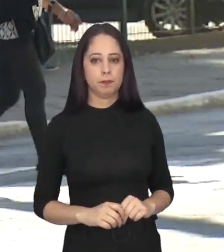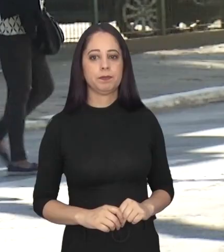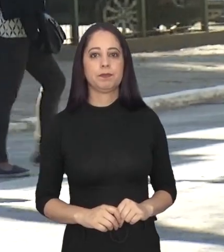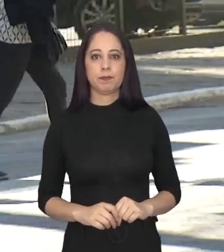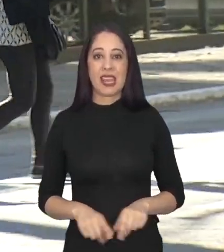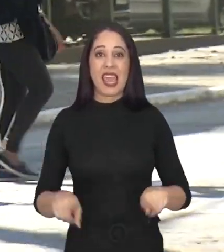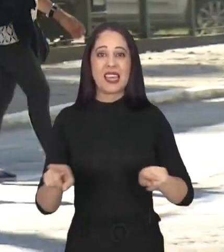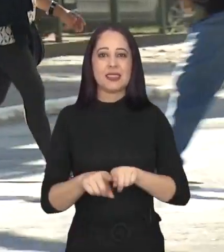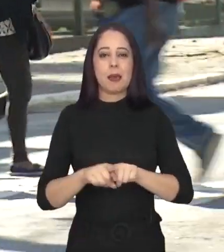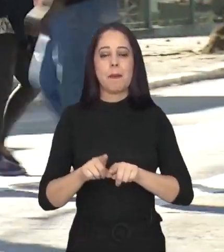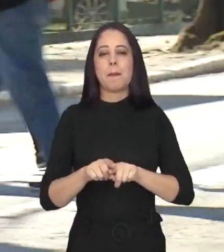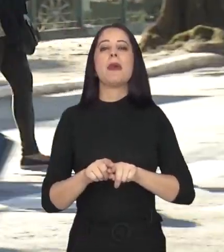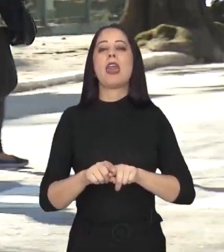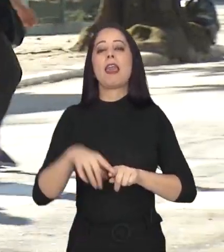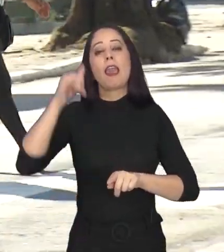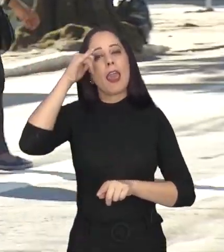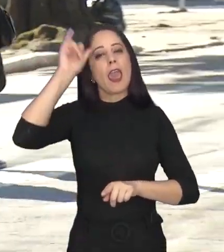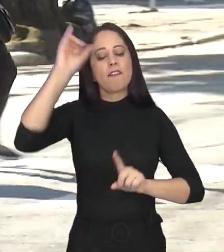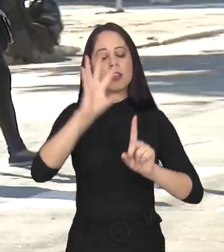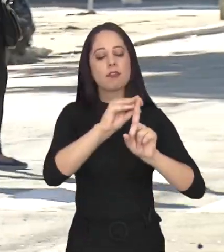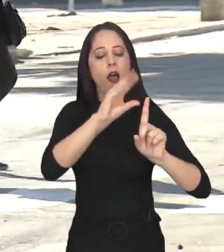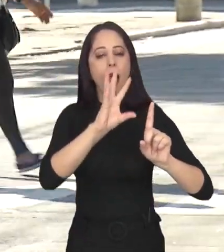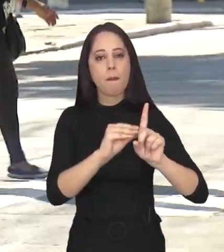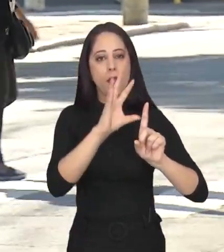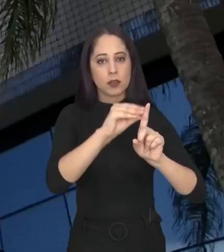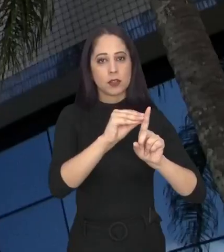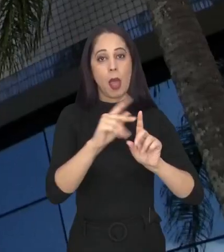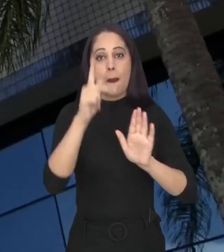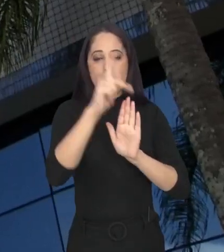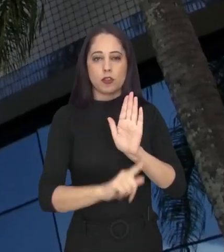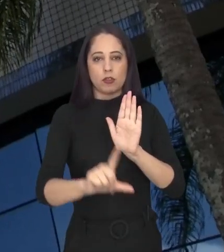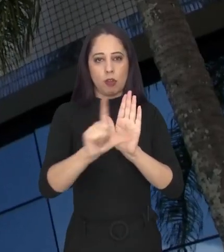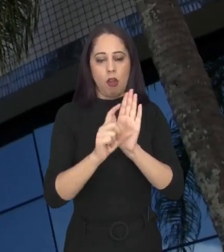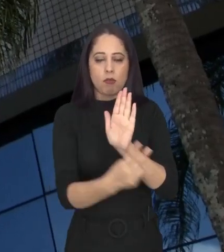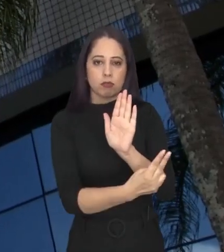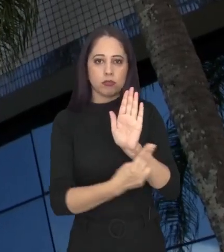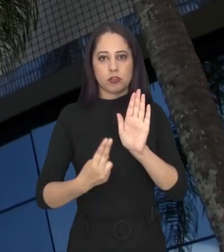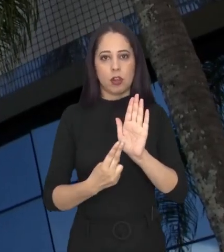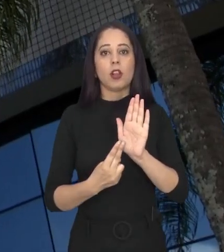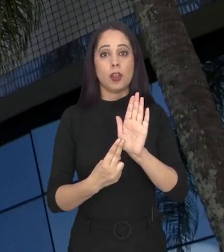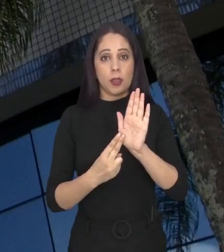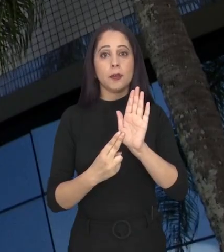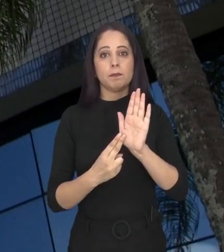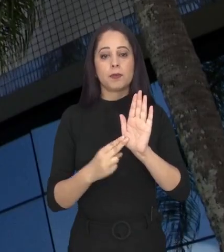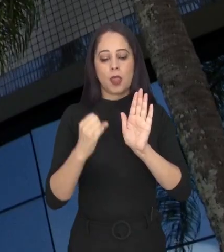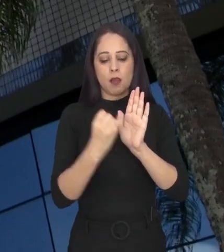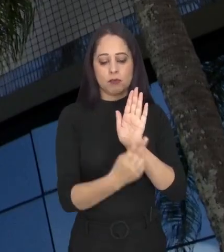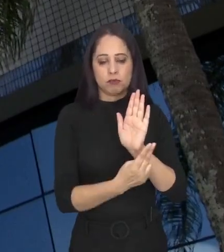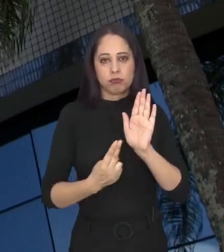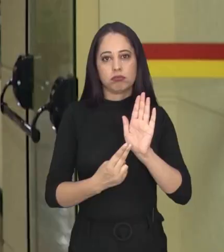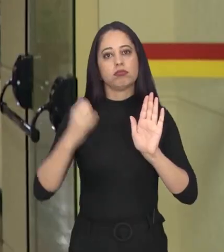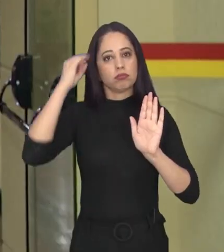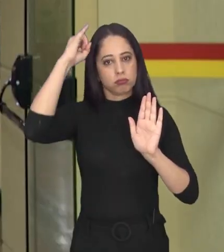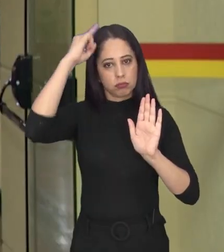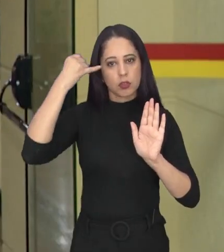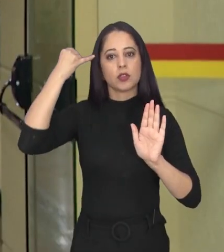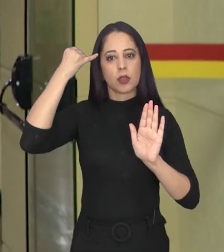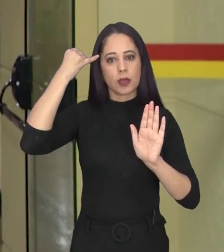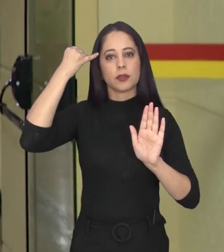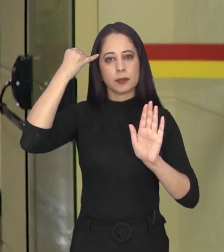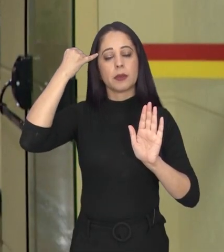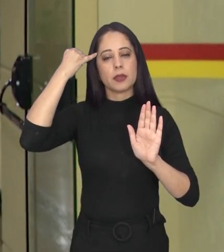o aumento dos casos de importunação sexual, um projeto de lei em tramitação na Câmara, de autoria do vereador